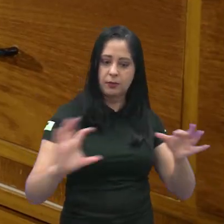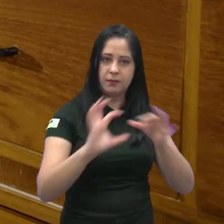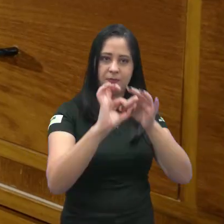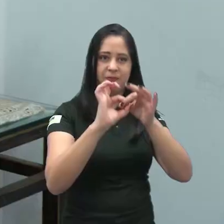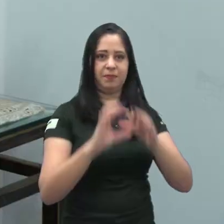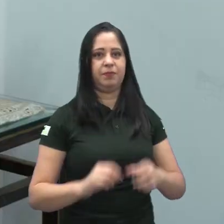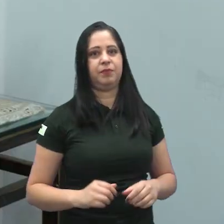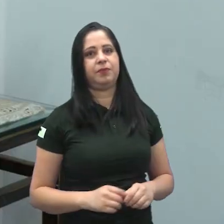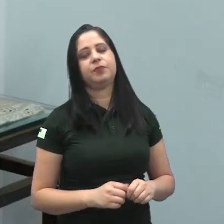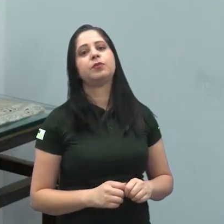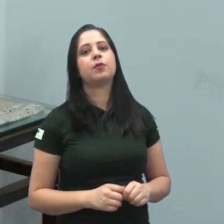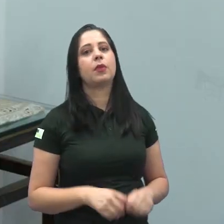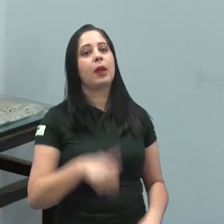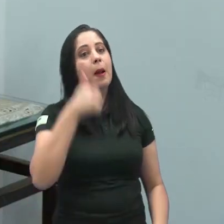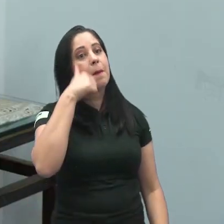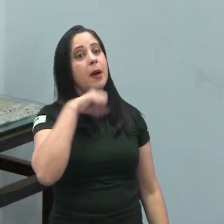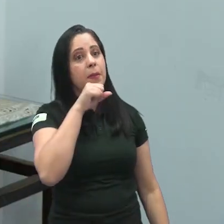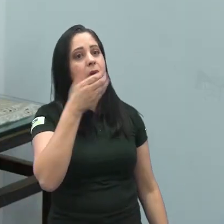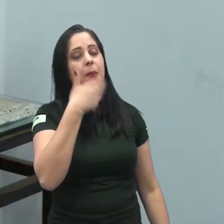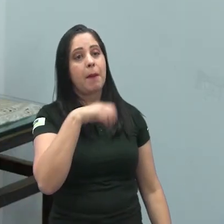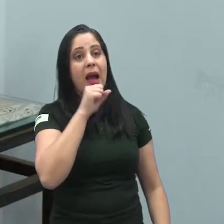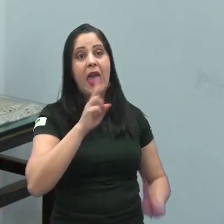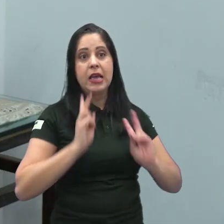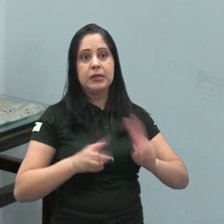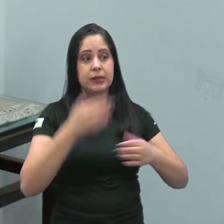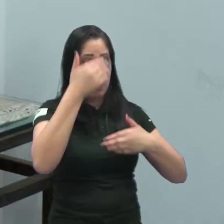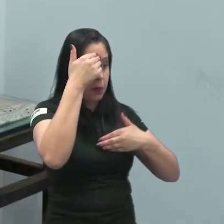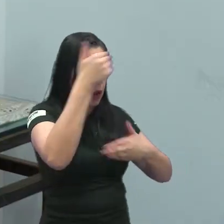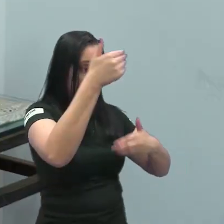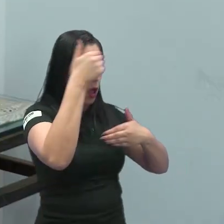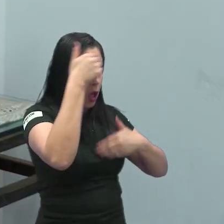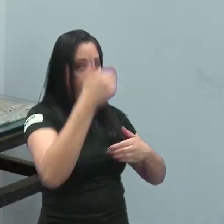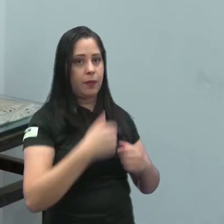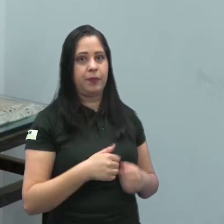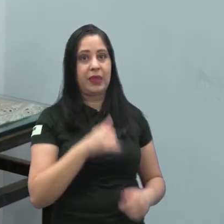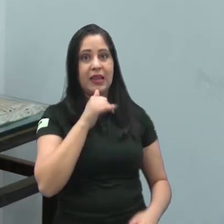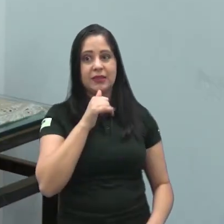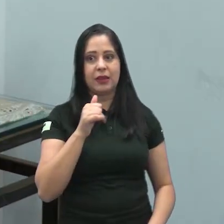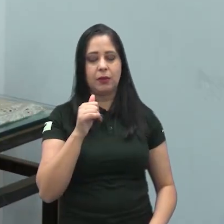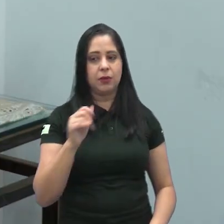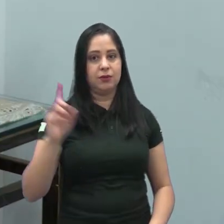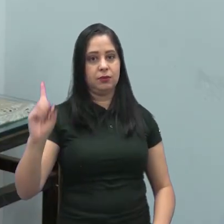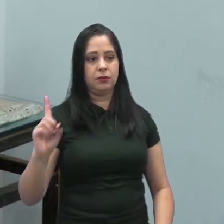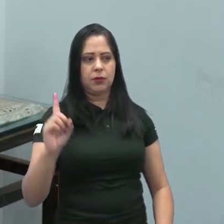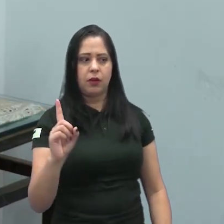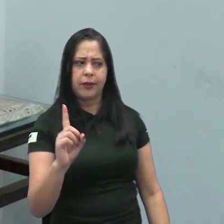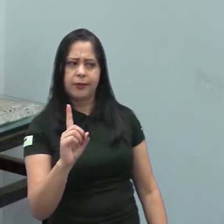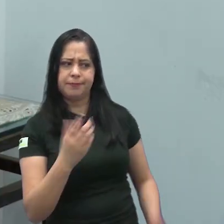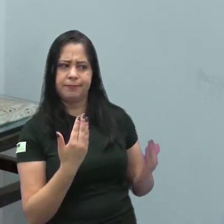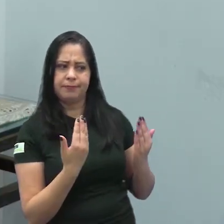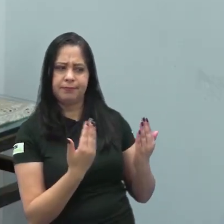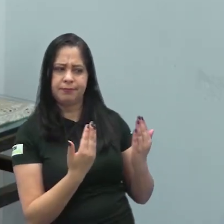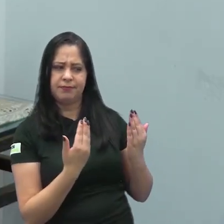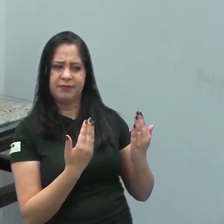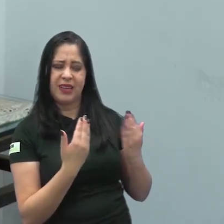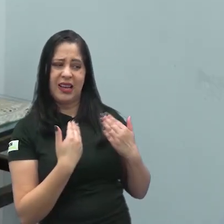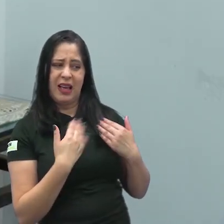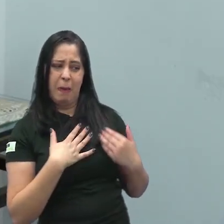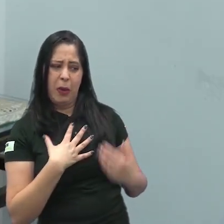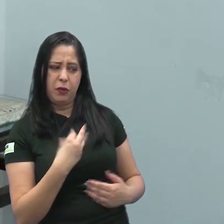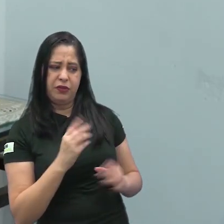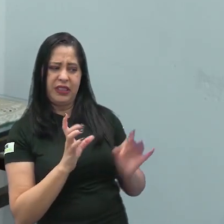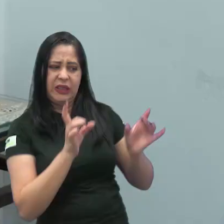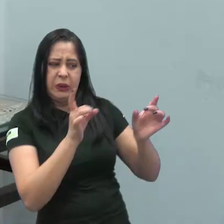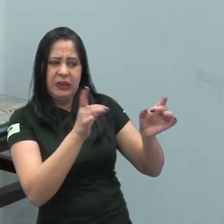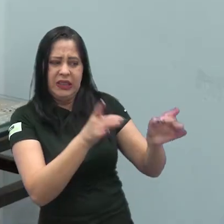Lar. Os pais são muito gratos. Né? Eles chegam com algumas inseguranças a princípio de deixar os filhos, porque